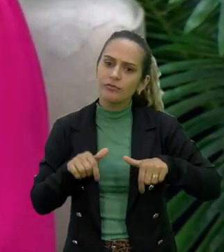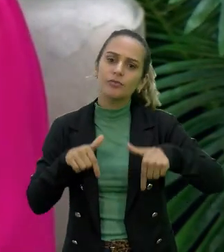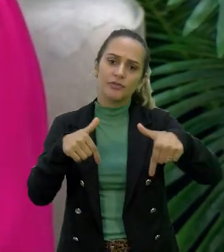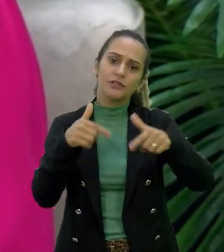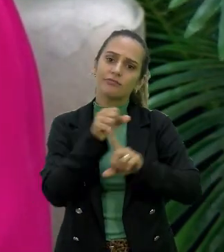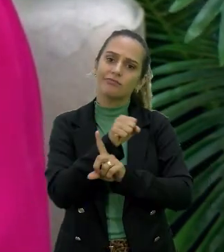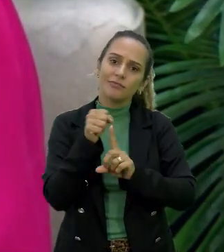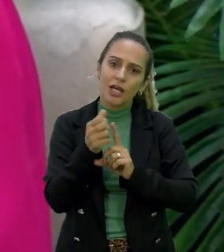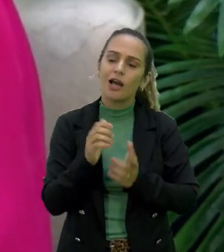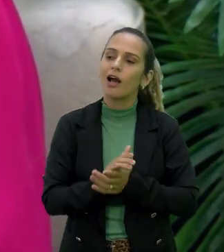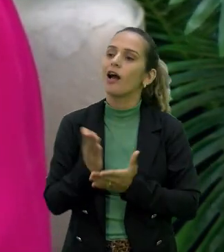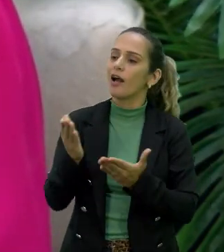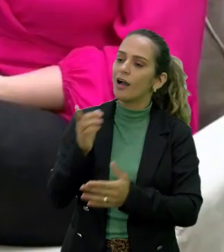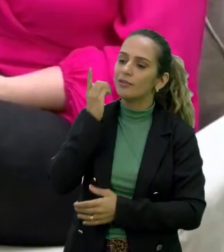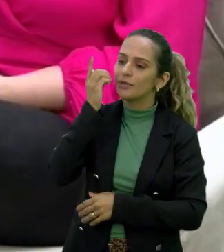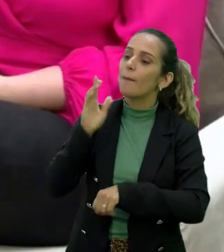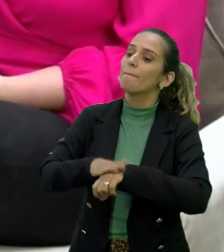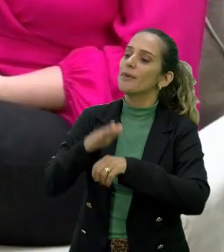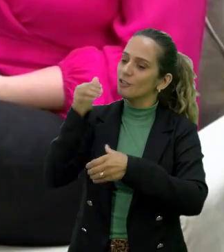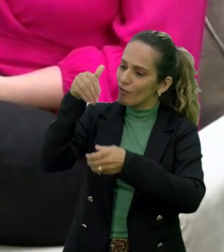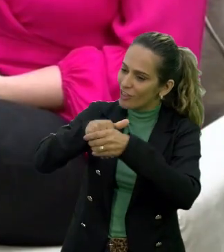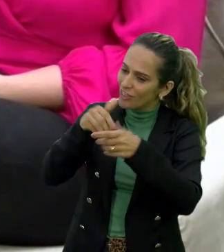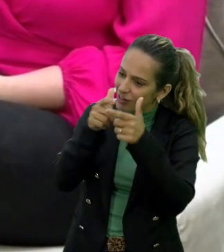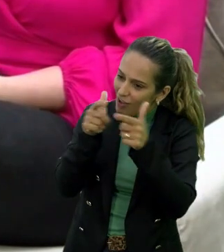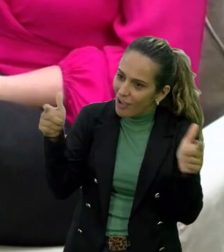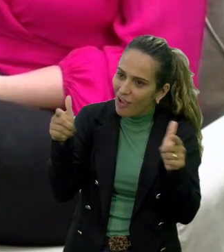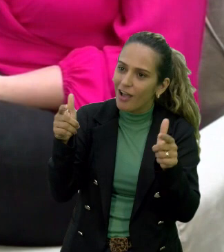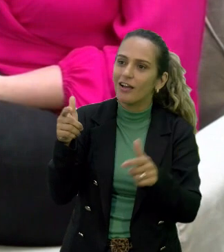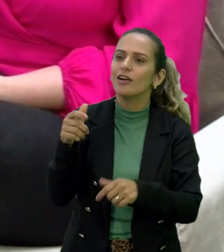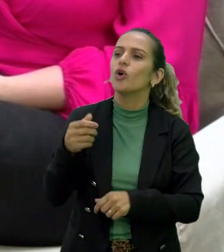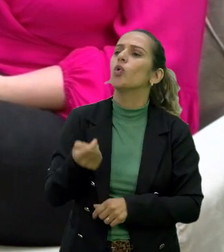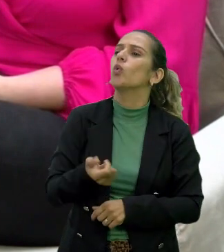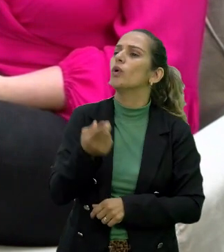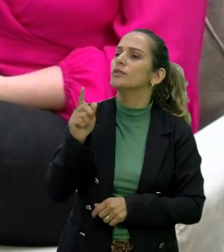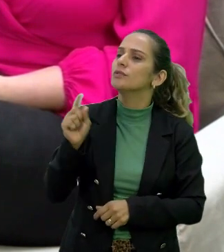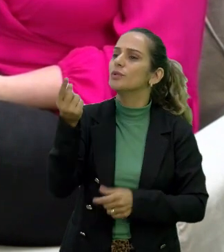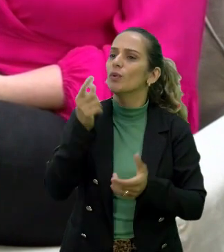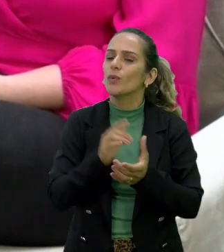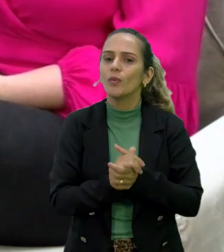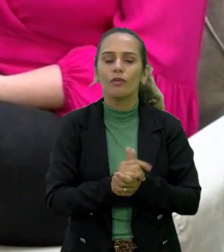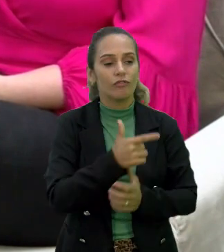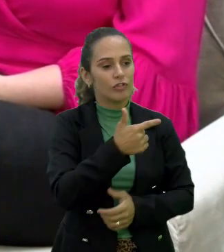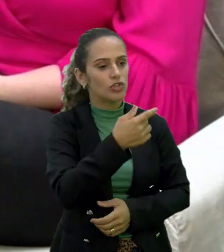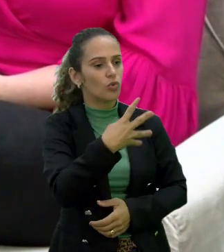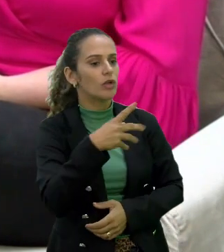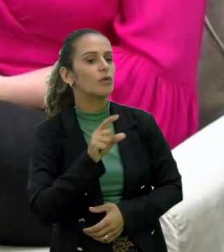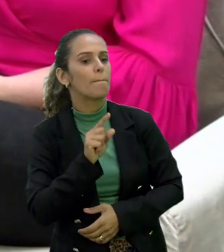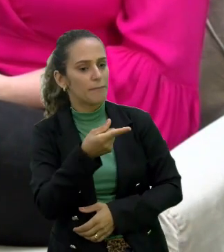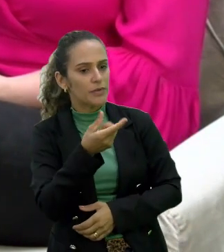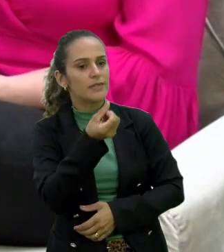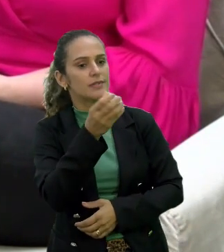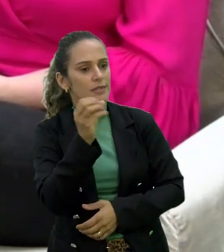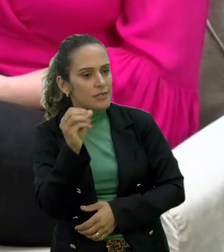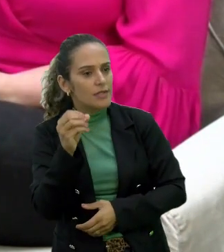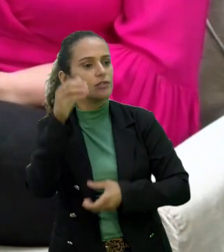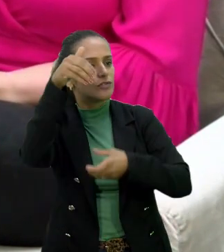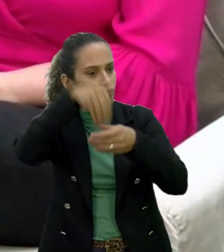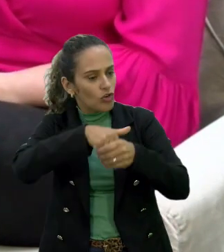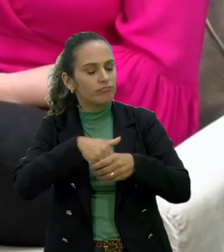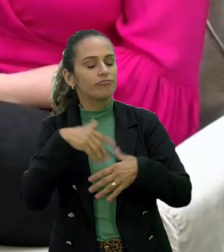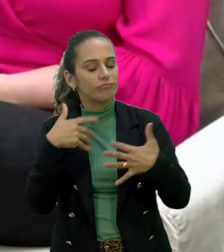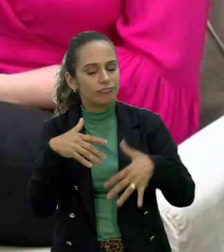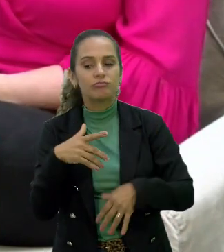vai avançar como sociedade como deputada mais votada teve quantos mil votos 20 24.600